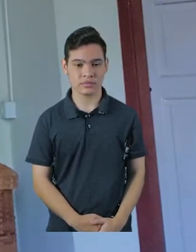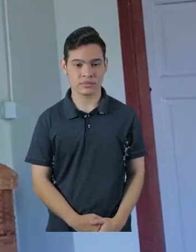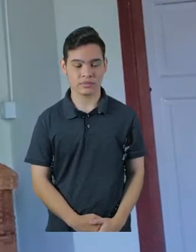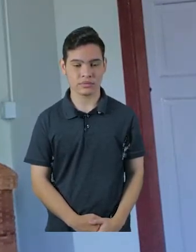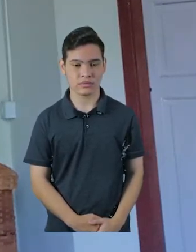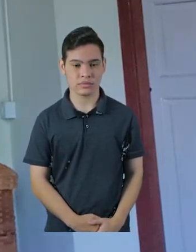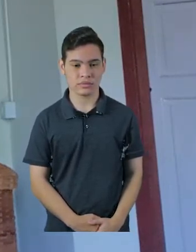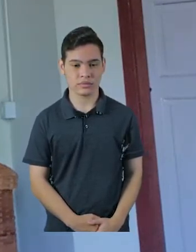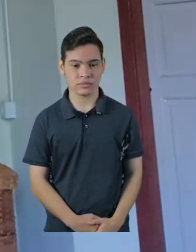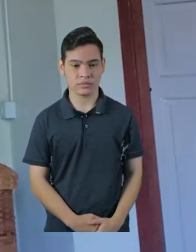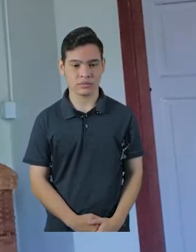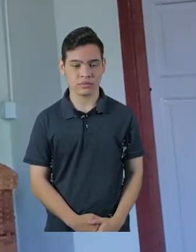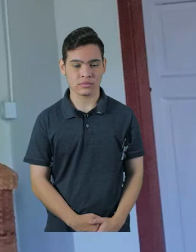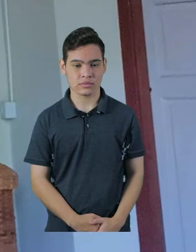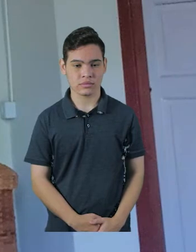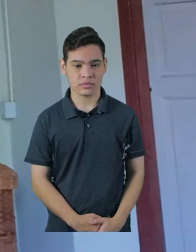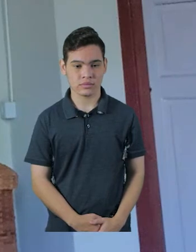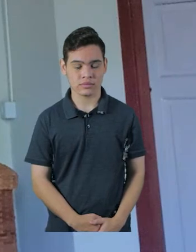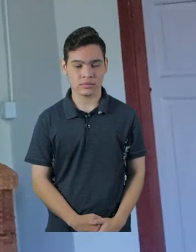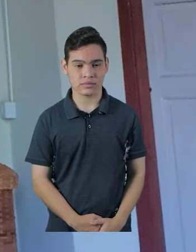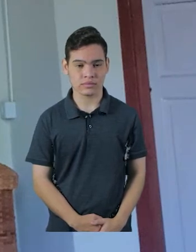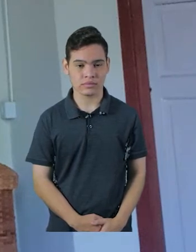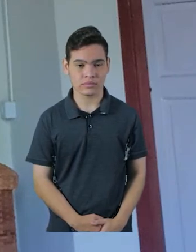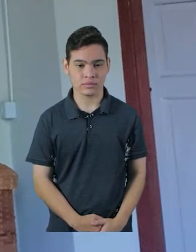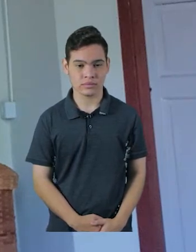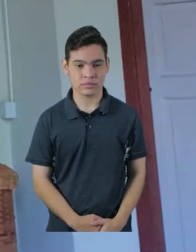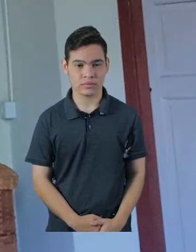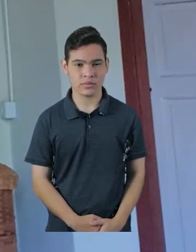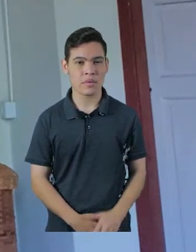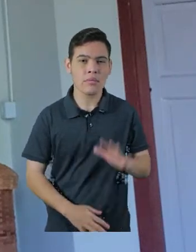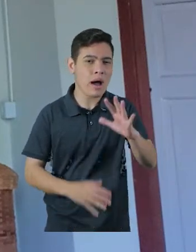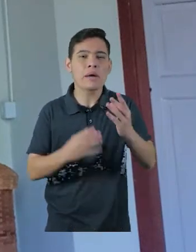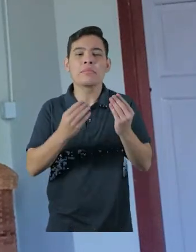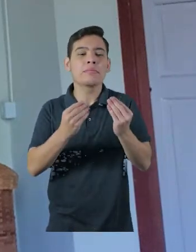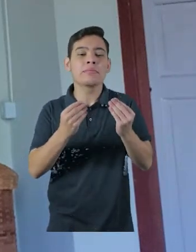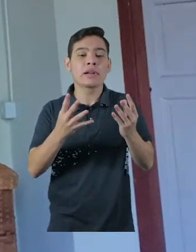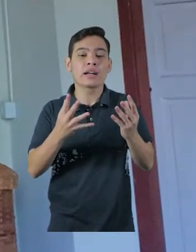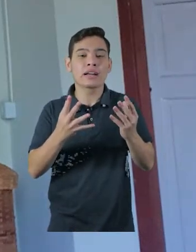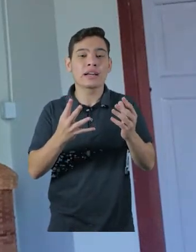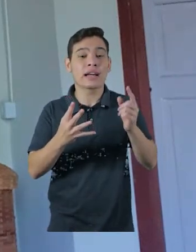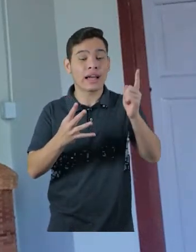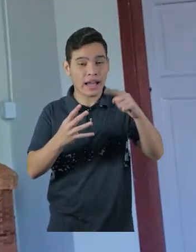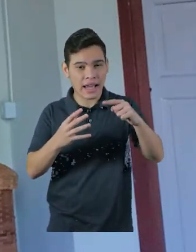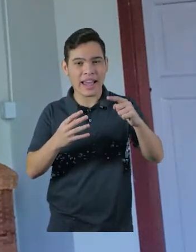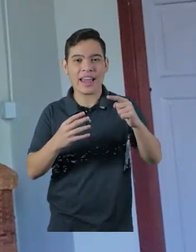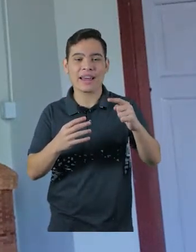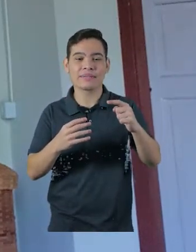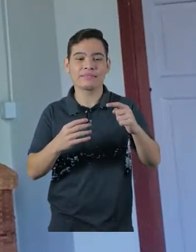e entender como começar com ele. Mas a proposta é, o cóccix